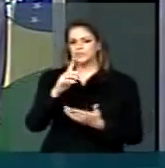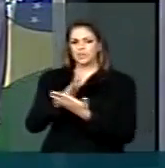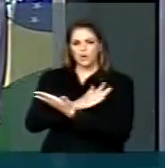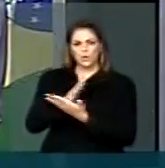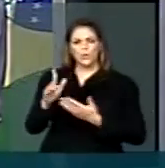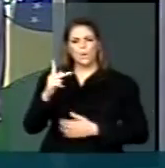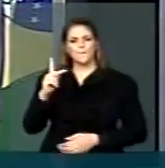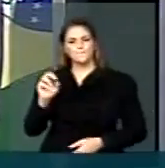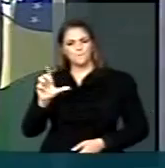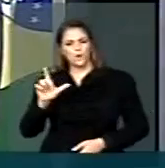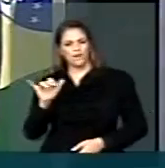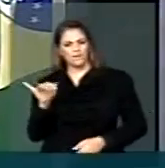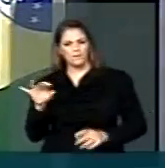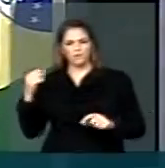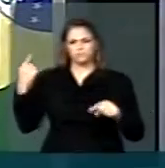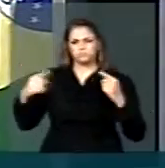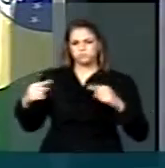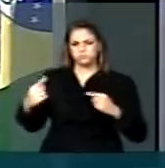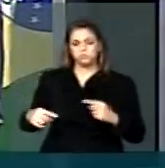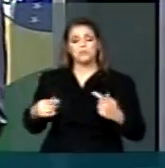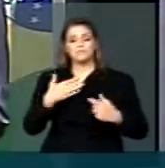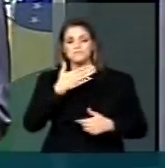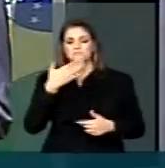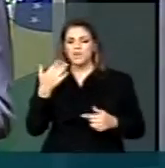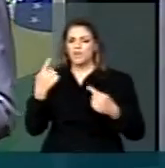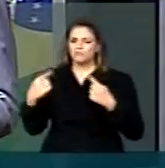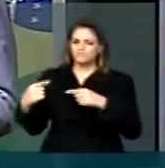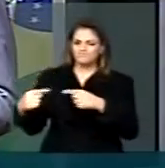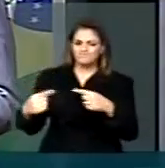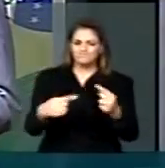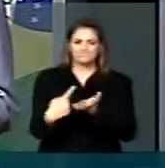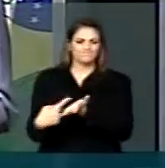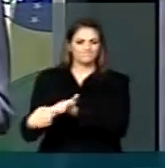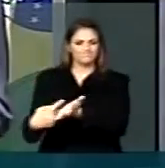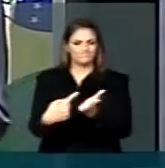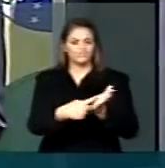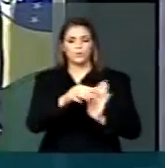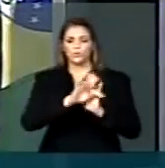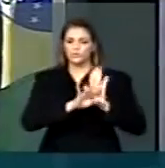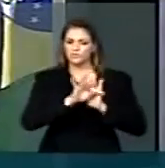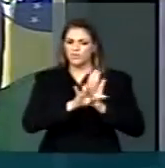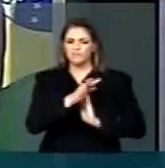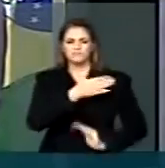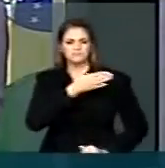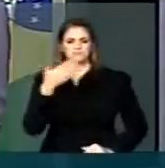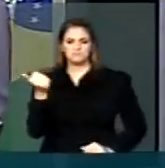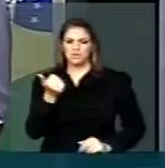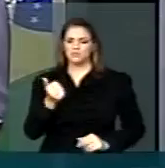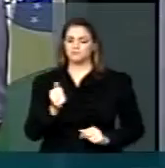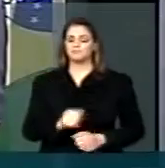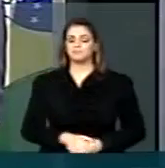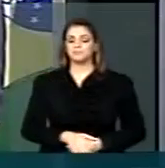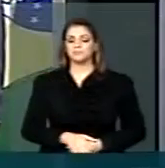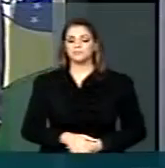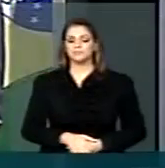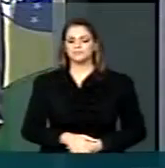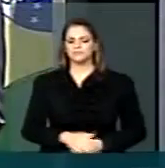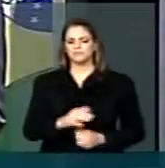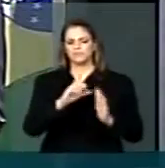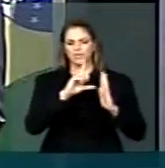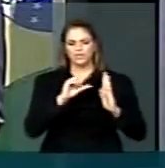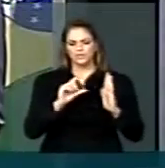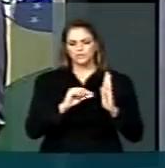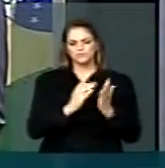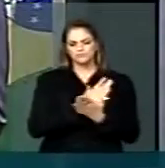ajudando-nos a construir um texto justo, sensato e, sobretudo, eficiente. Destacamos aqui alguns pontos do